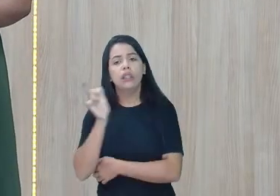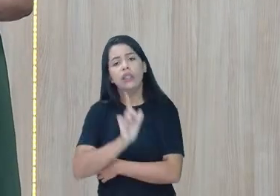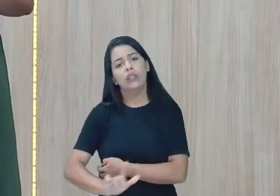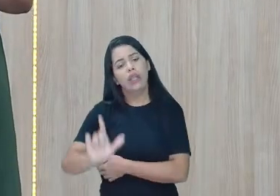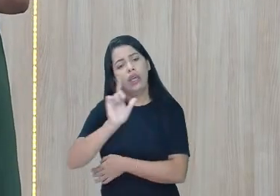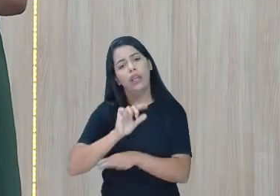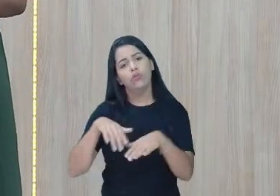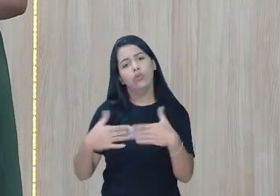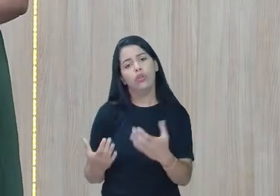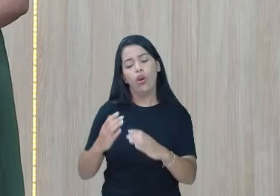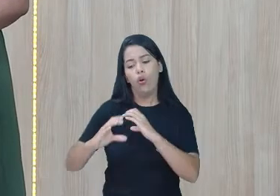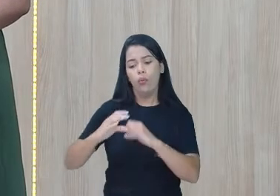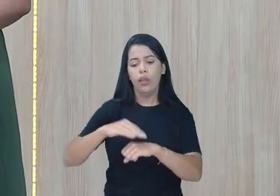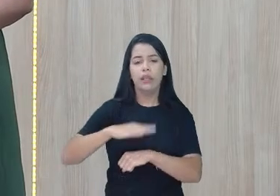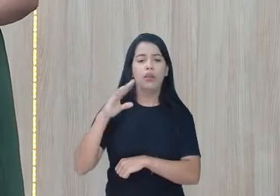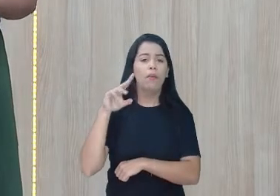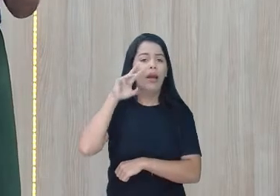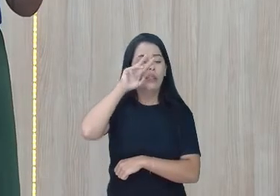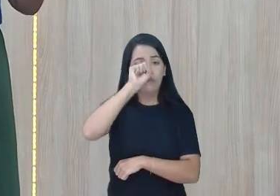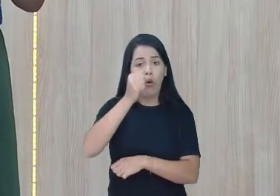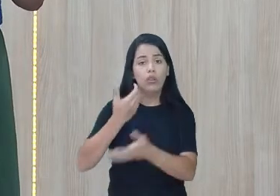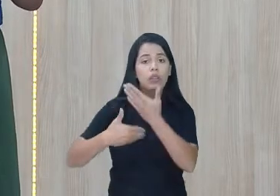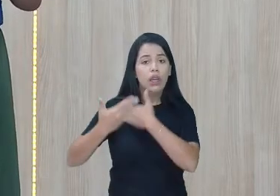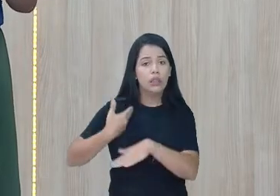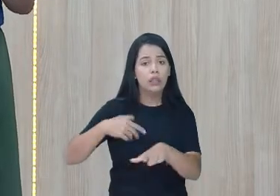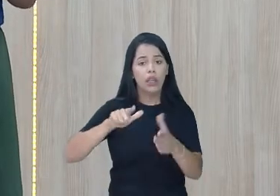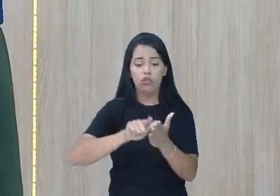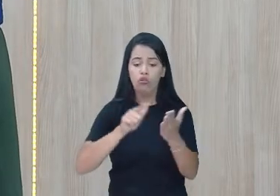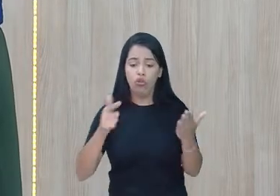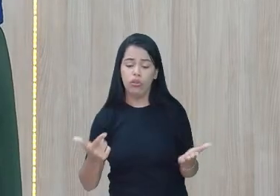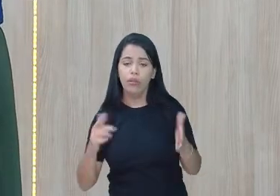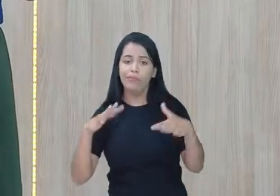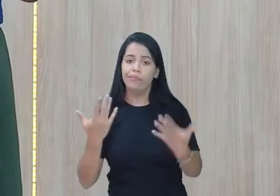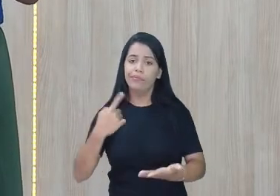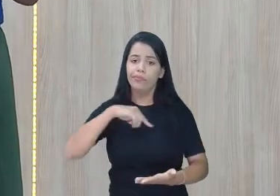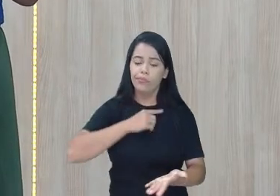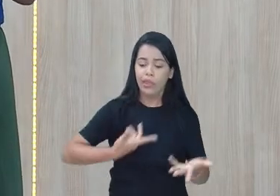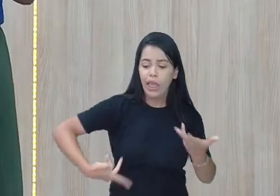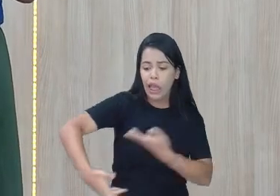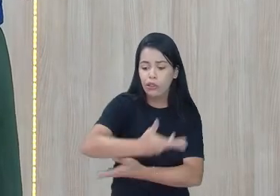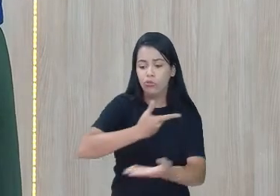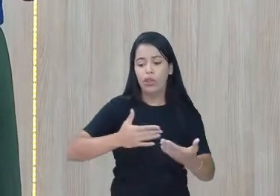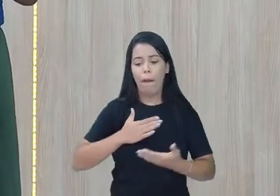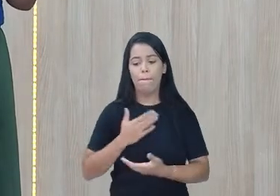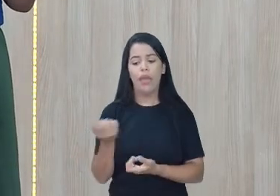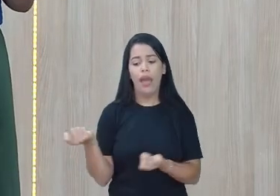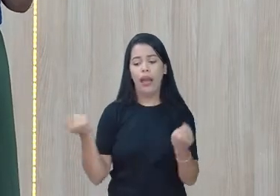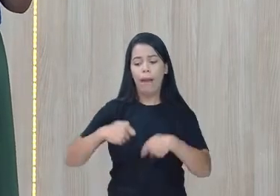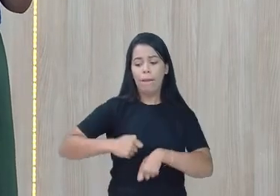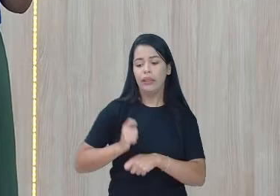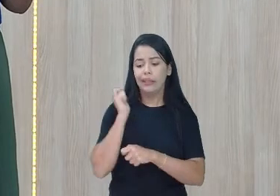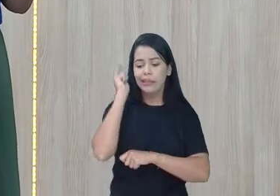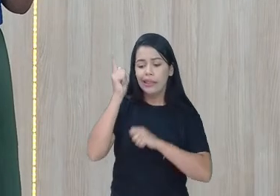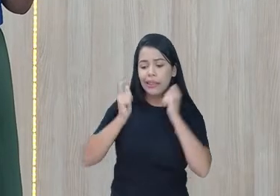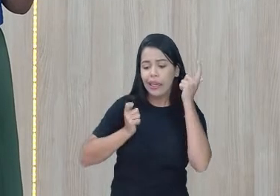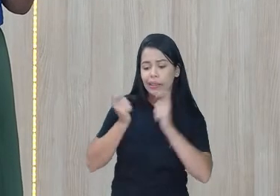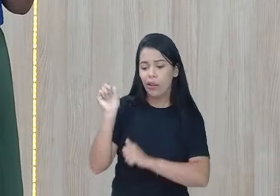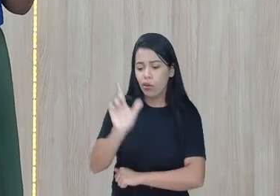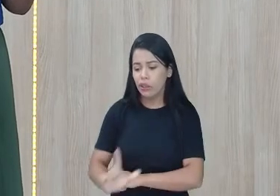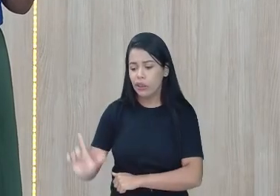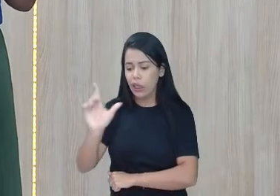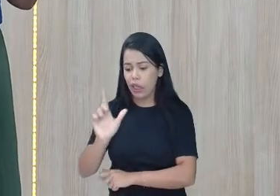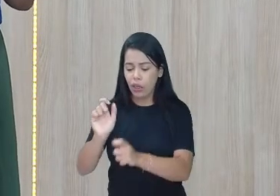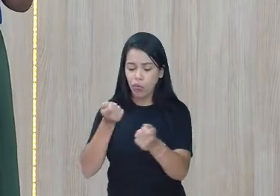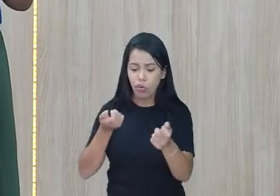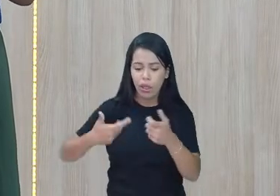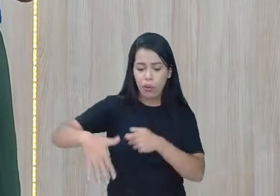mais forte eram os jornais. Então, a gente associando a minha capacidade de criação literária e o meio de comunicação mais